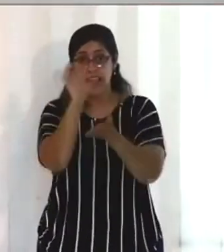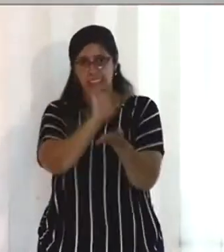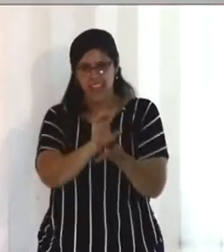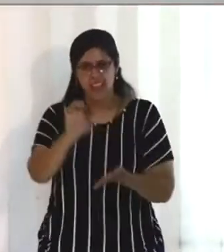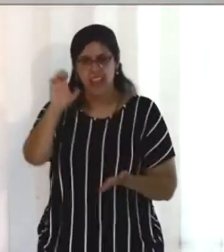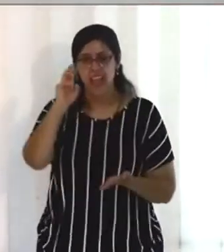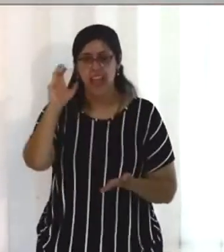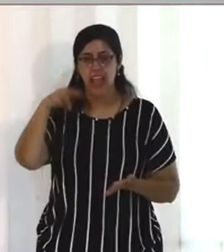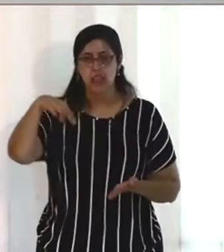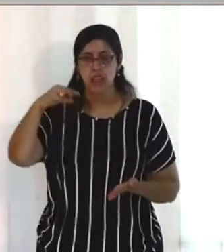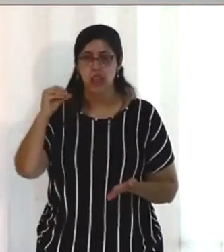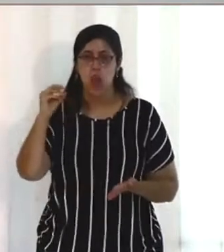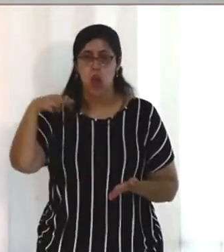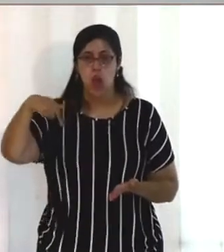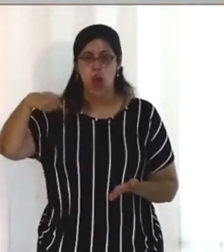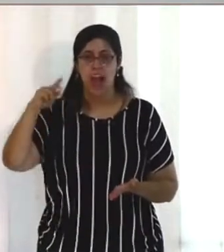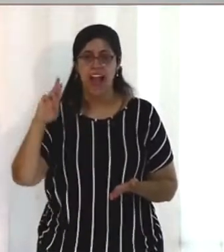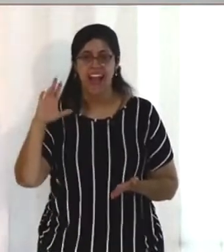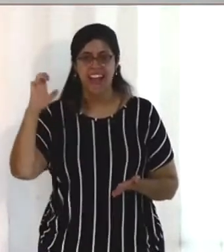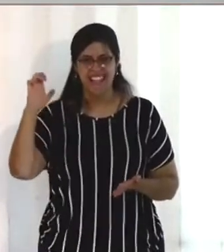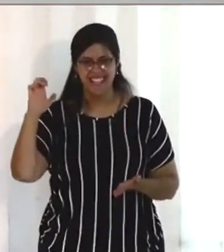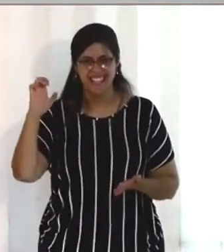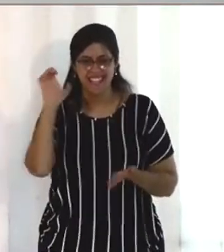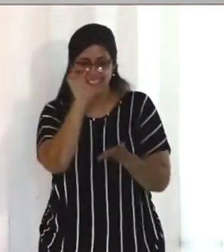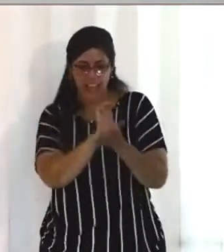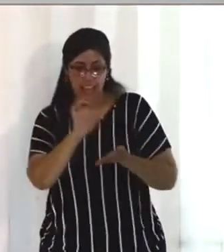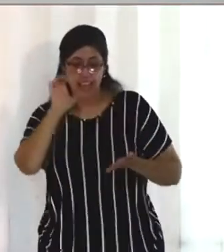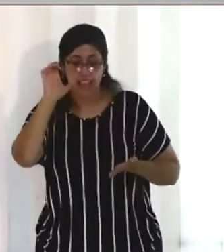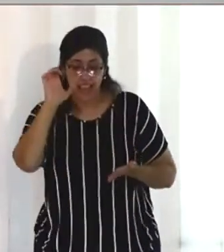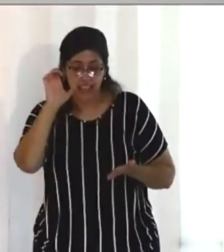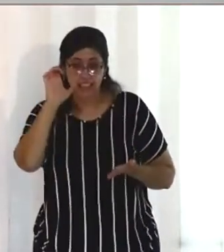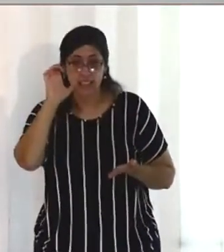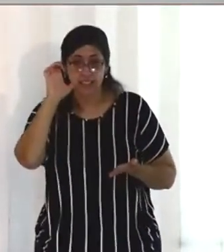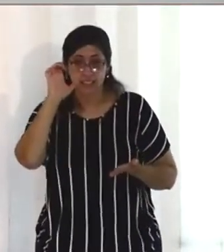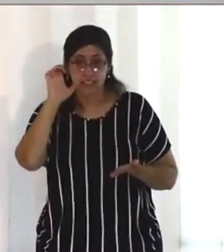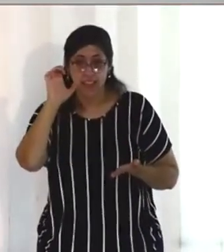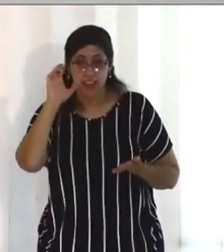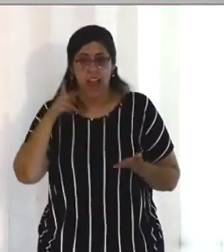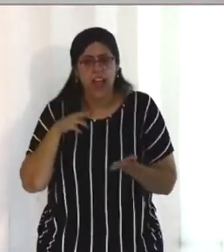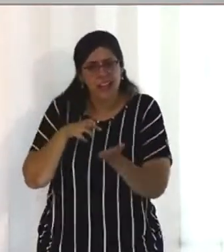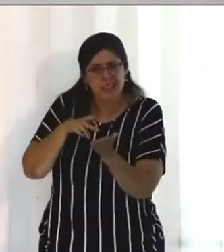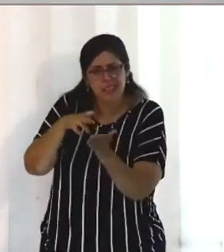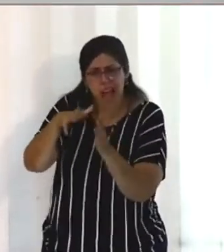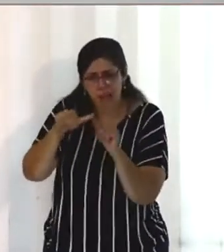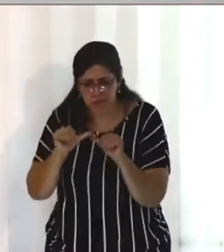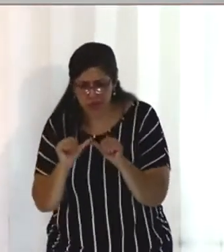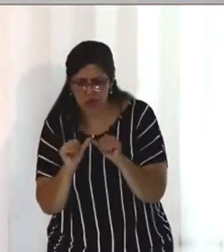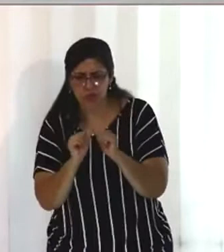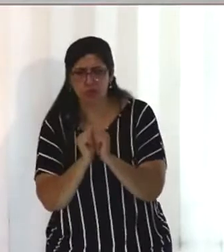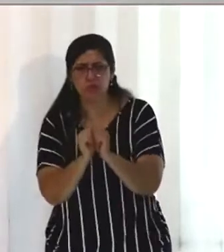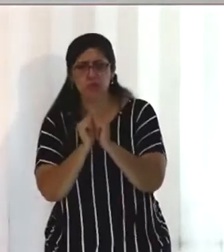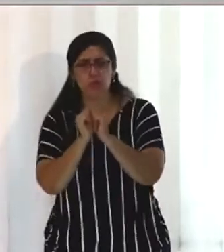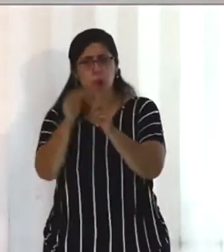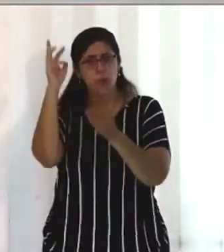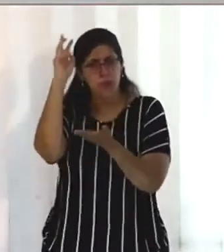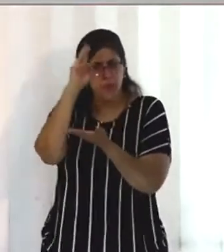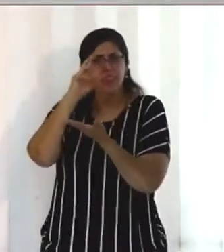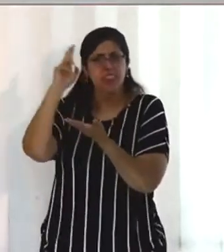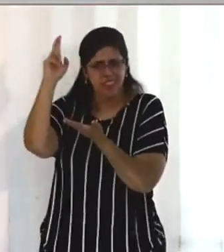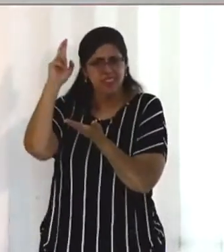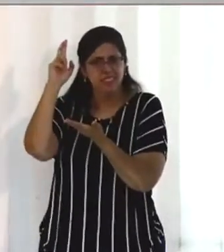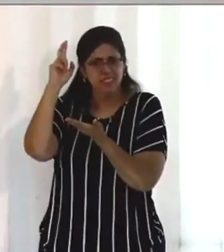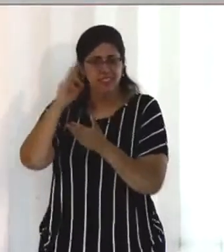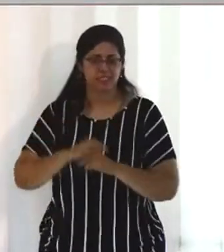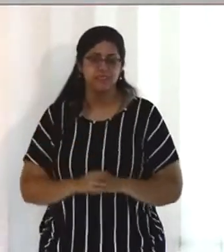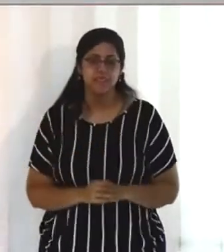agradou. Esse homem estava com Deus, andava com Deus, ouvia a Deus. E um terceiro, uma